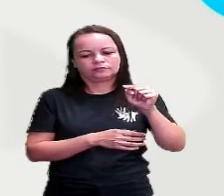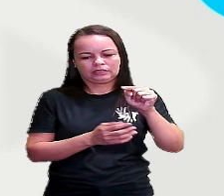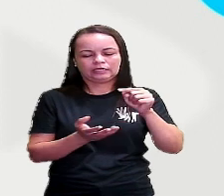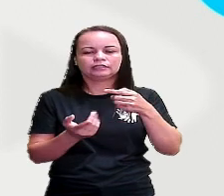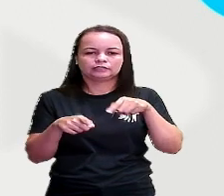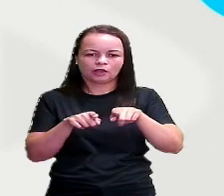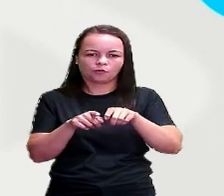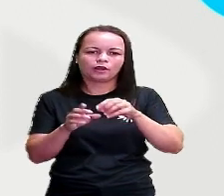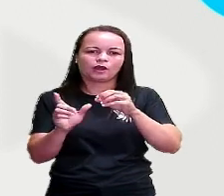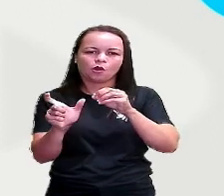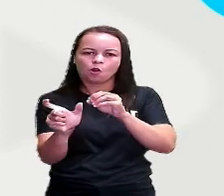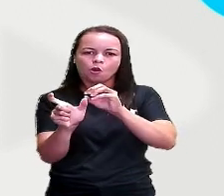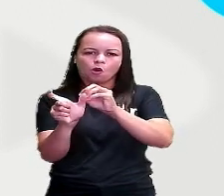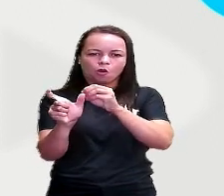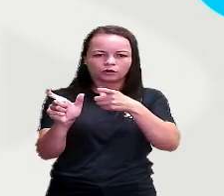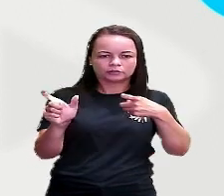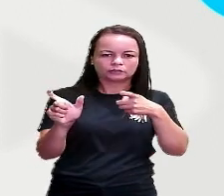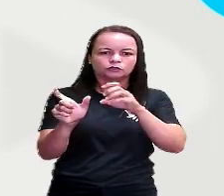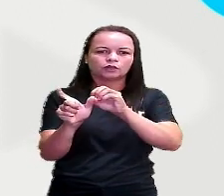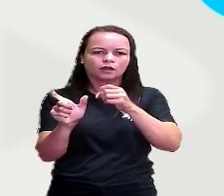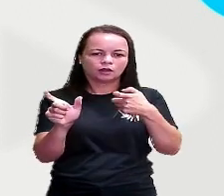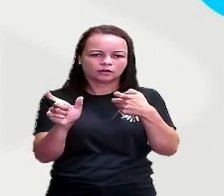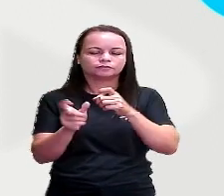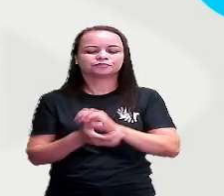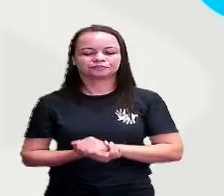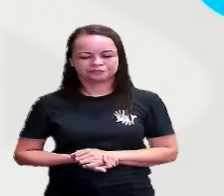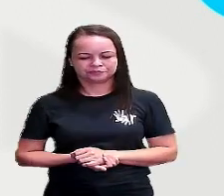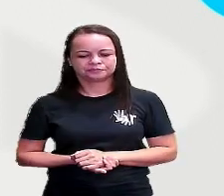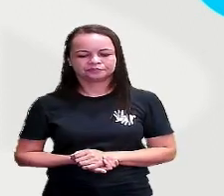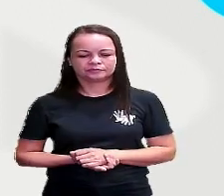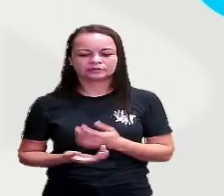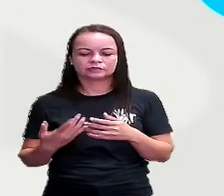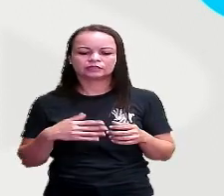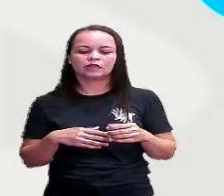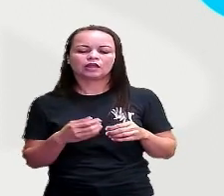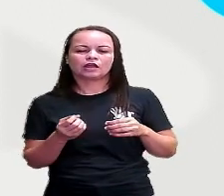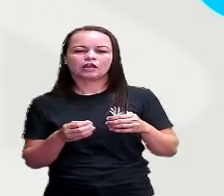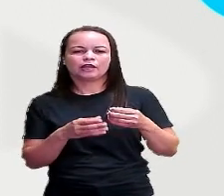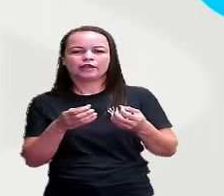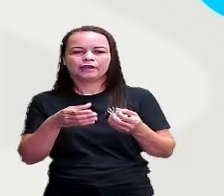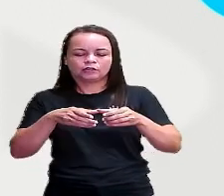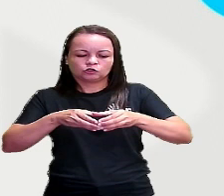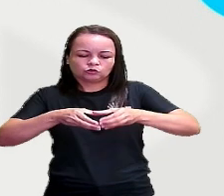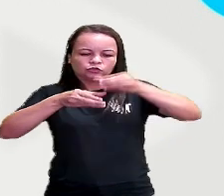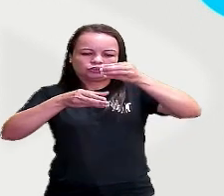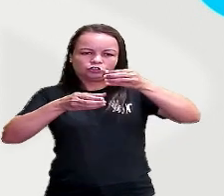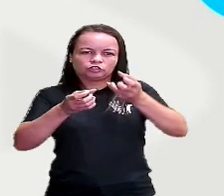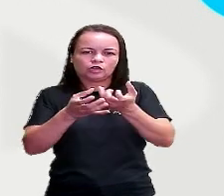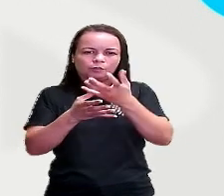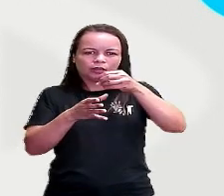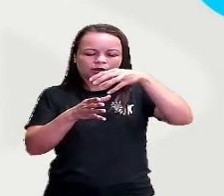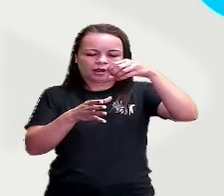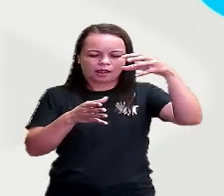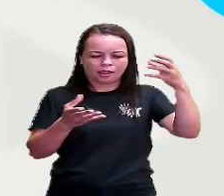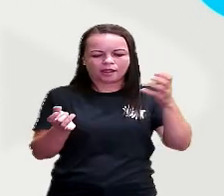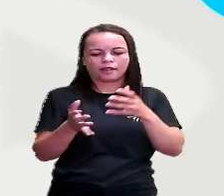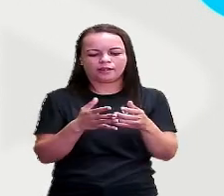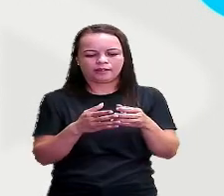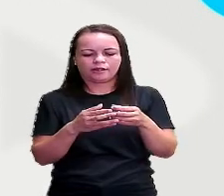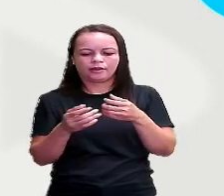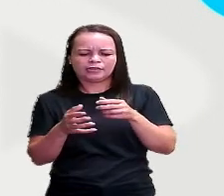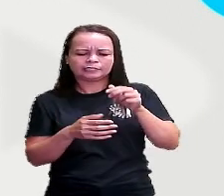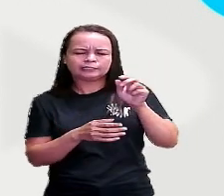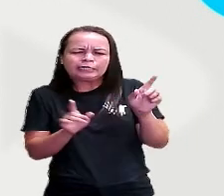Então, maracujá é oxítona. Chaminé, ninguém, armazéns,